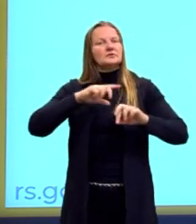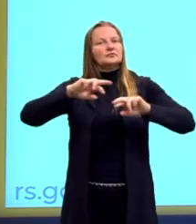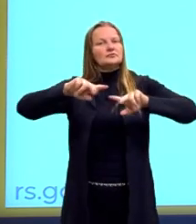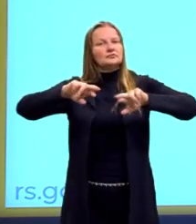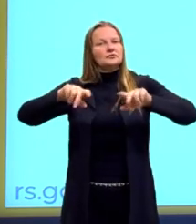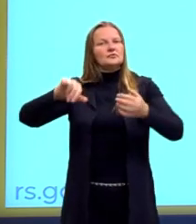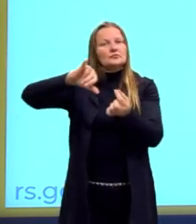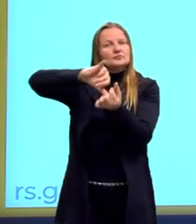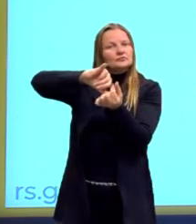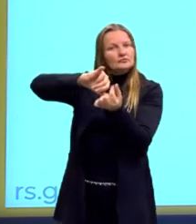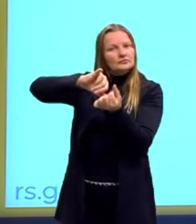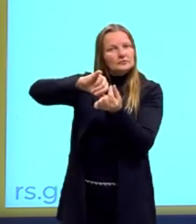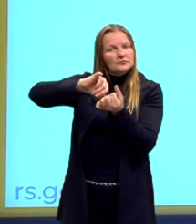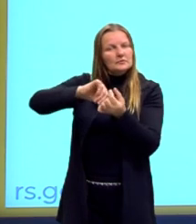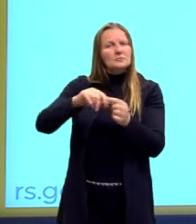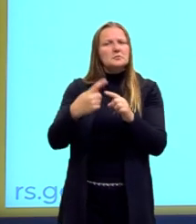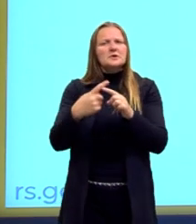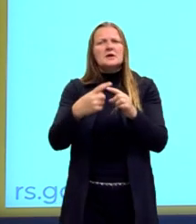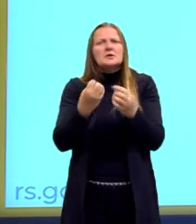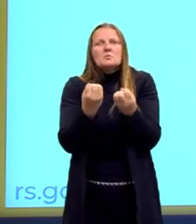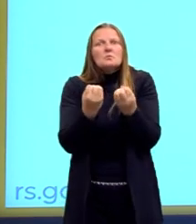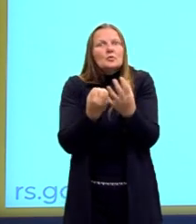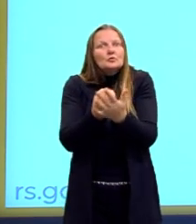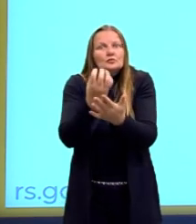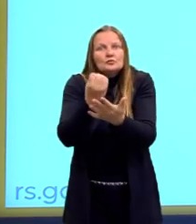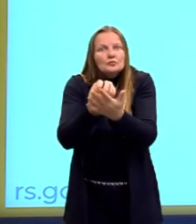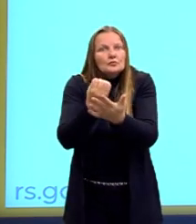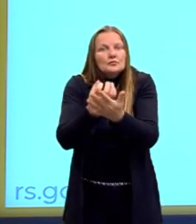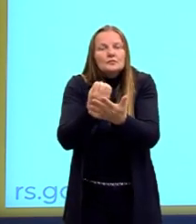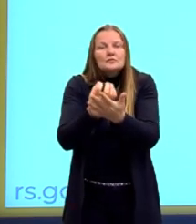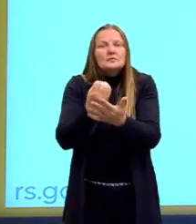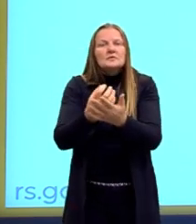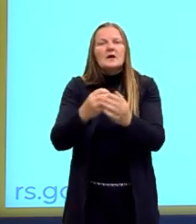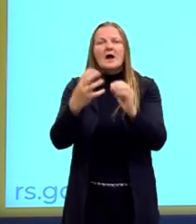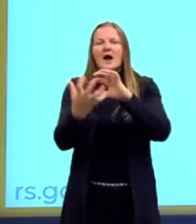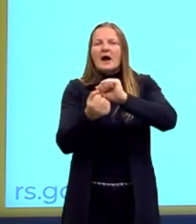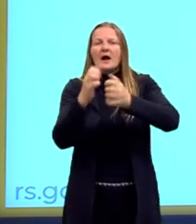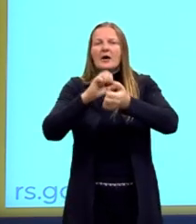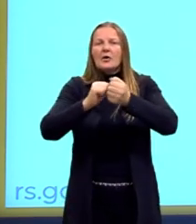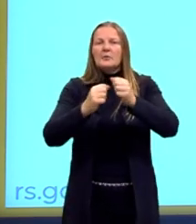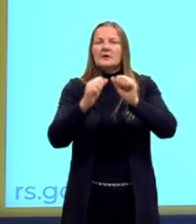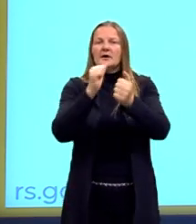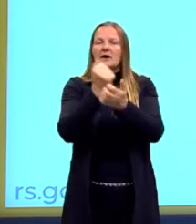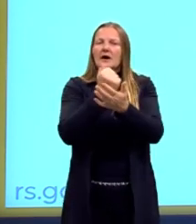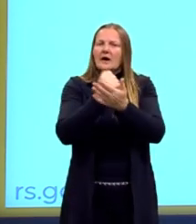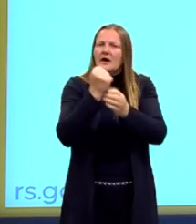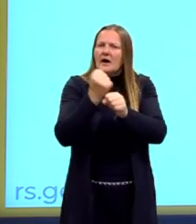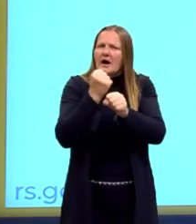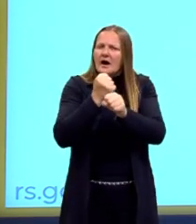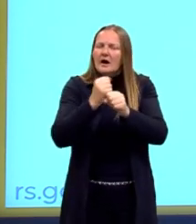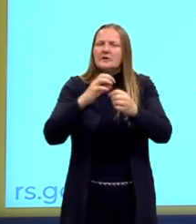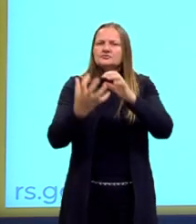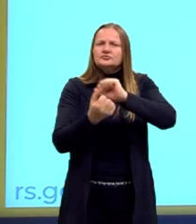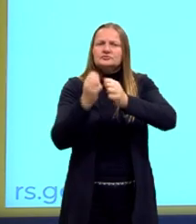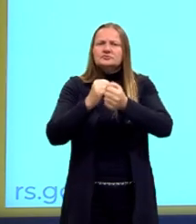grande número analfabetos e aí podemos observar as obras de arte né Sempre obras de artes tristes